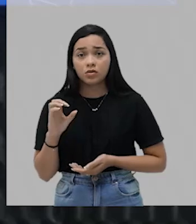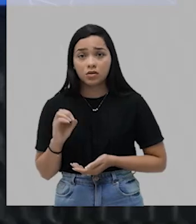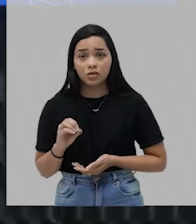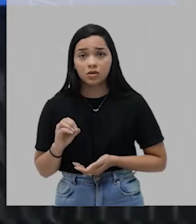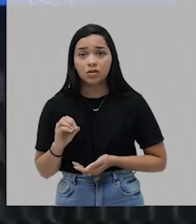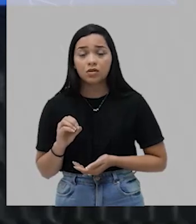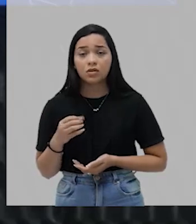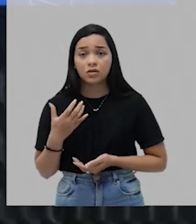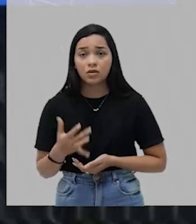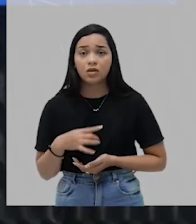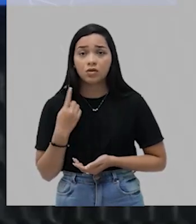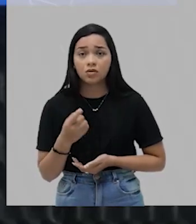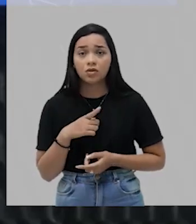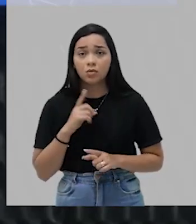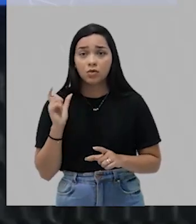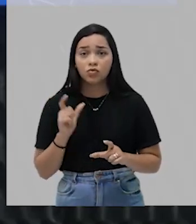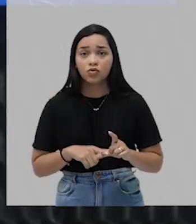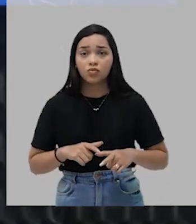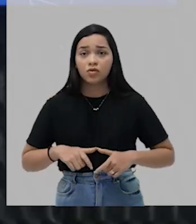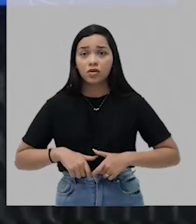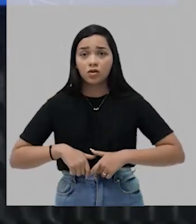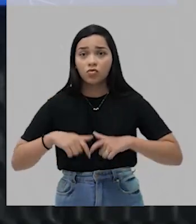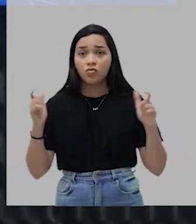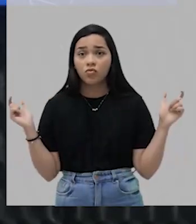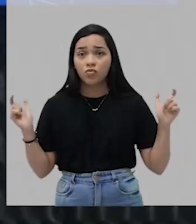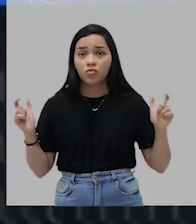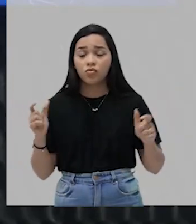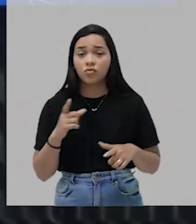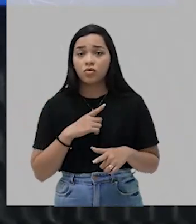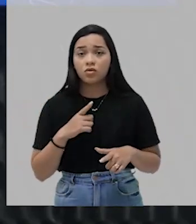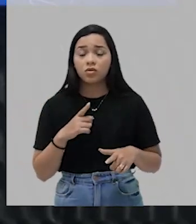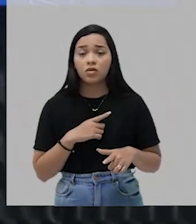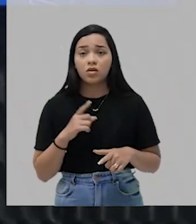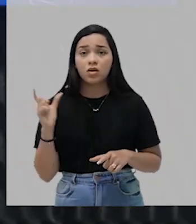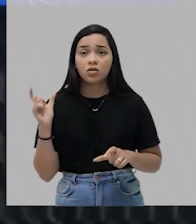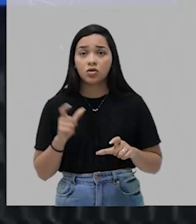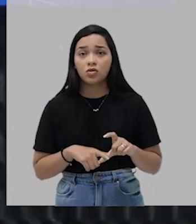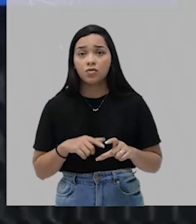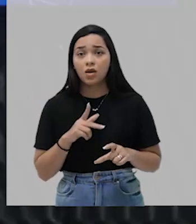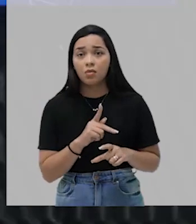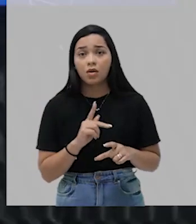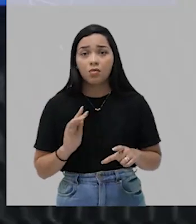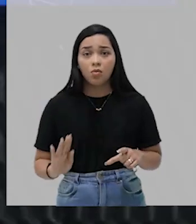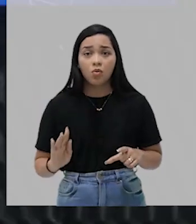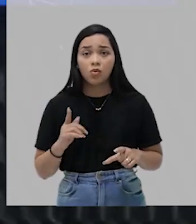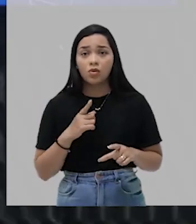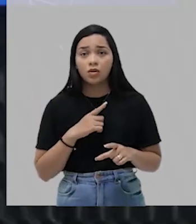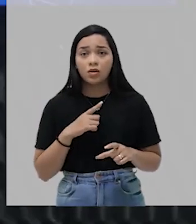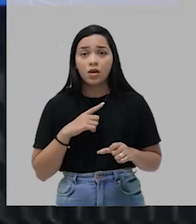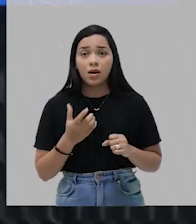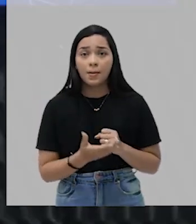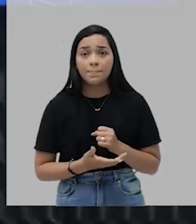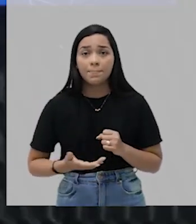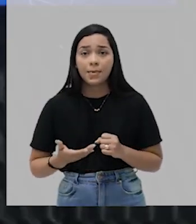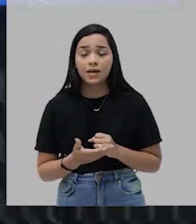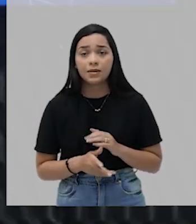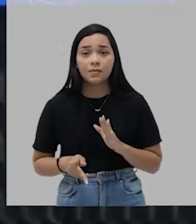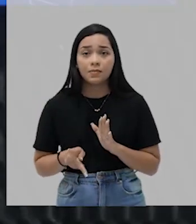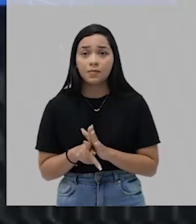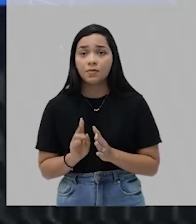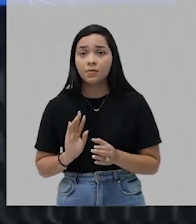Né? Então nós temos uma dívida externa gigantesca. A dívida pública, a dívida basicamente